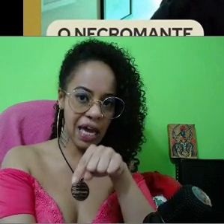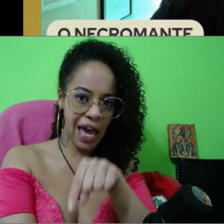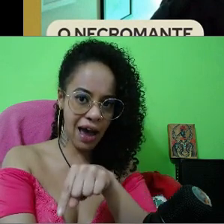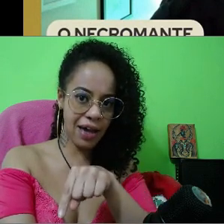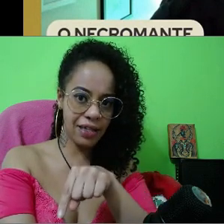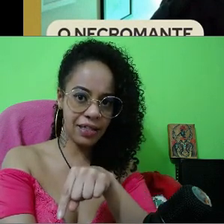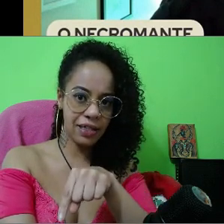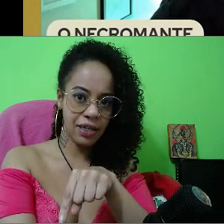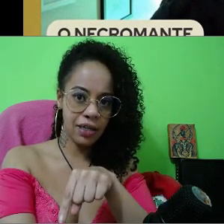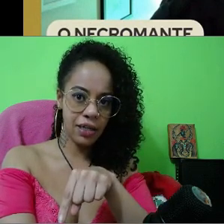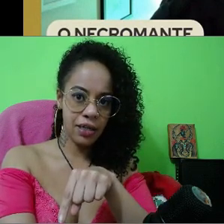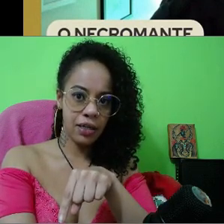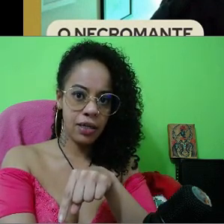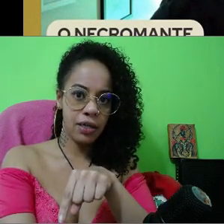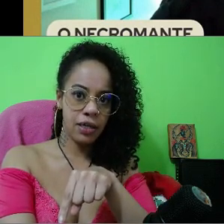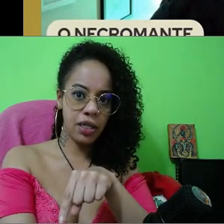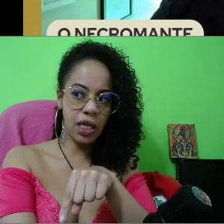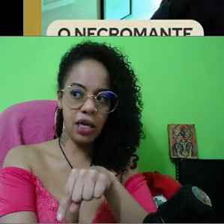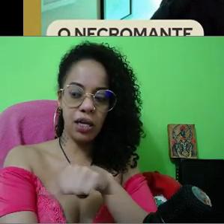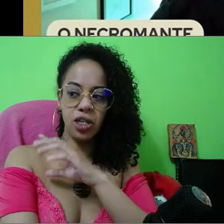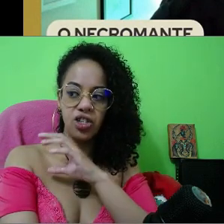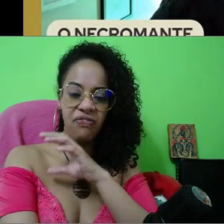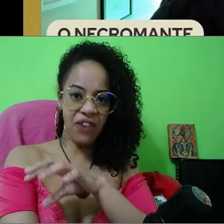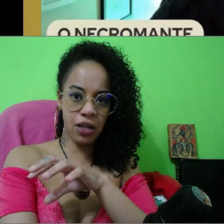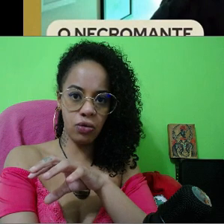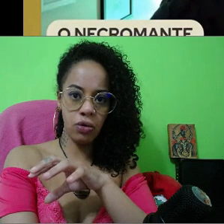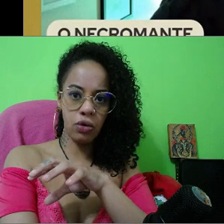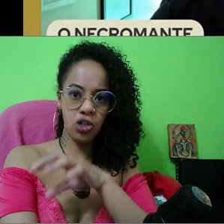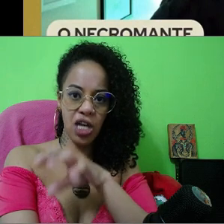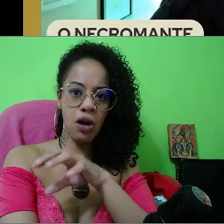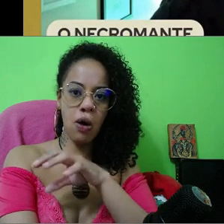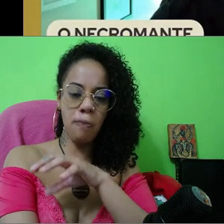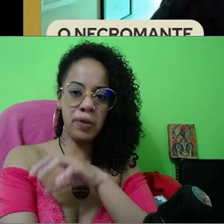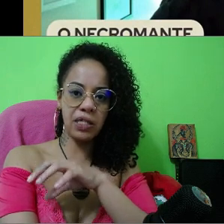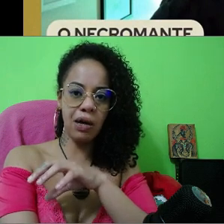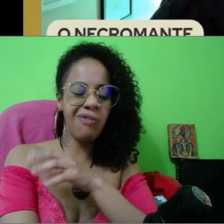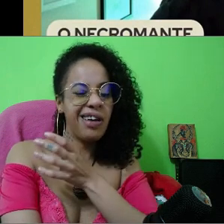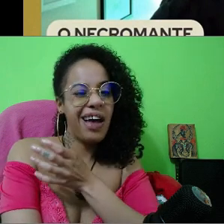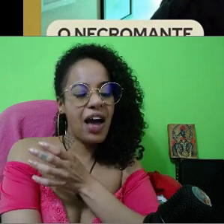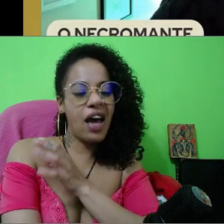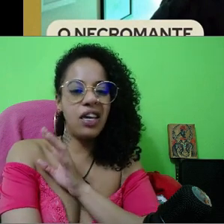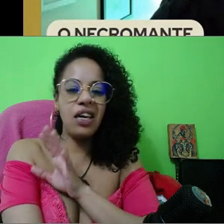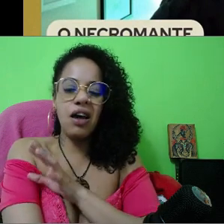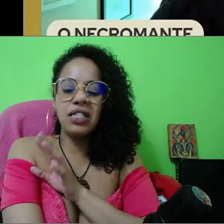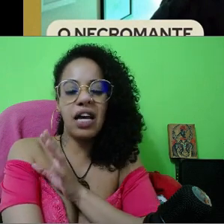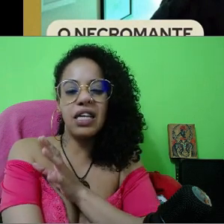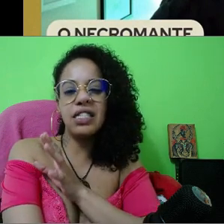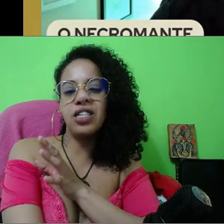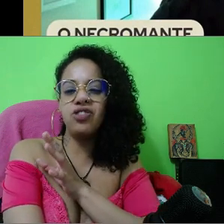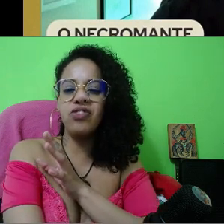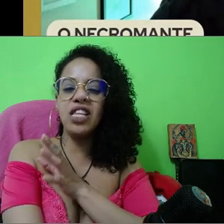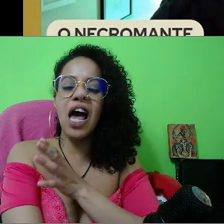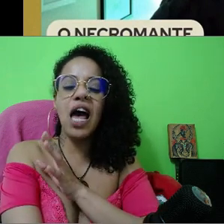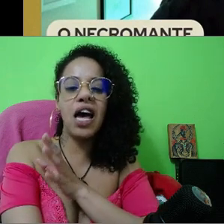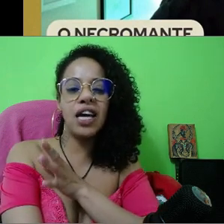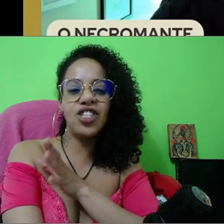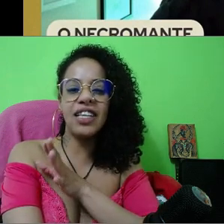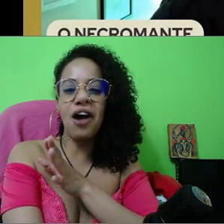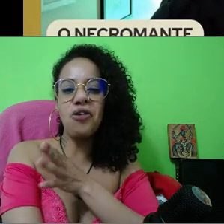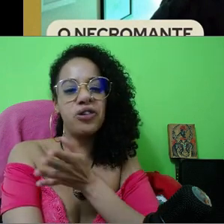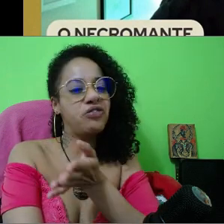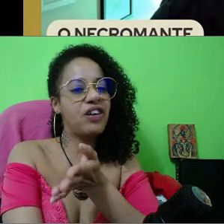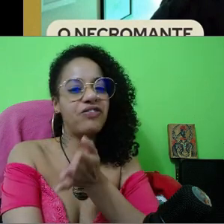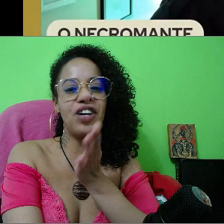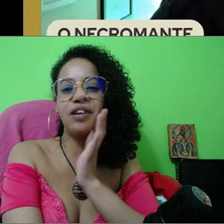das questões reais que de fato gera uma opressão aí elas que elas seletividade